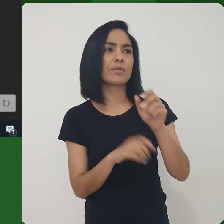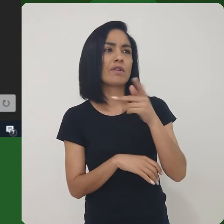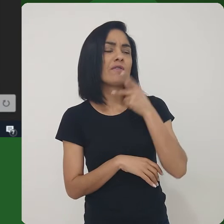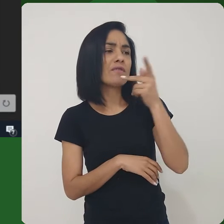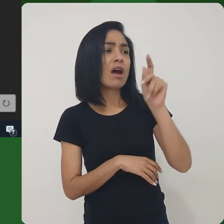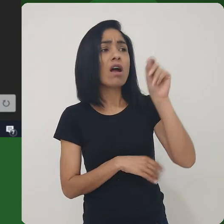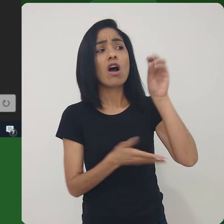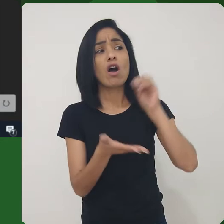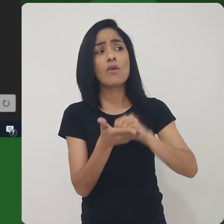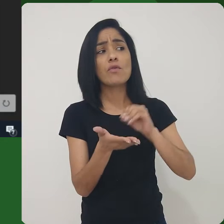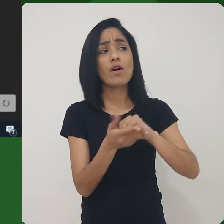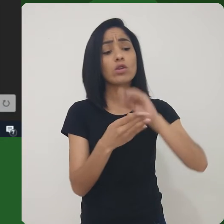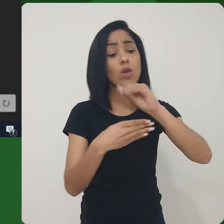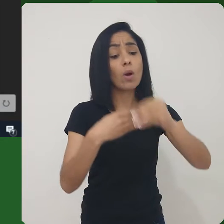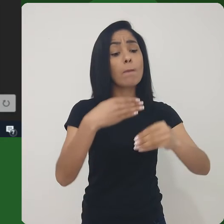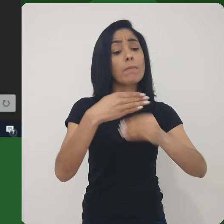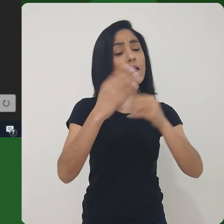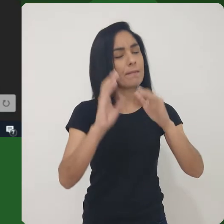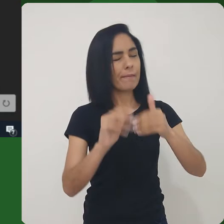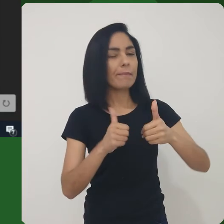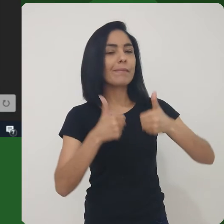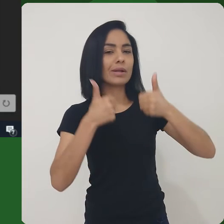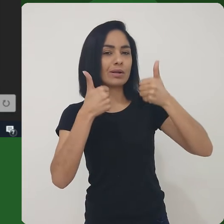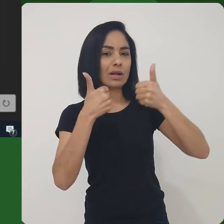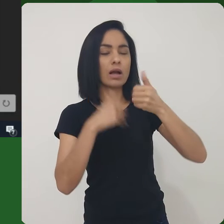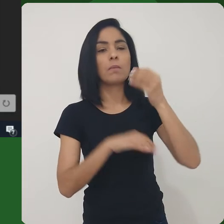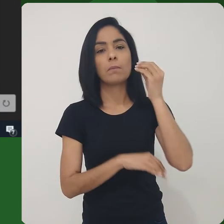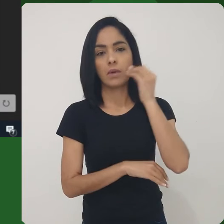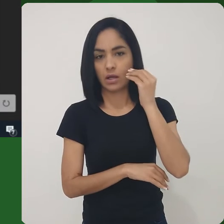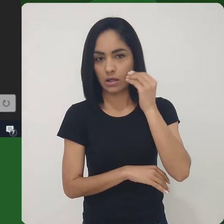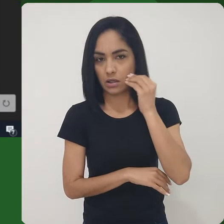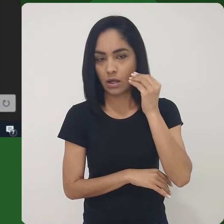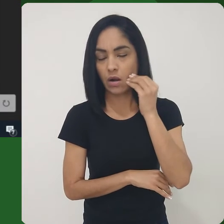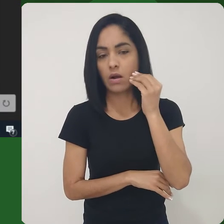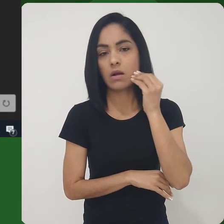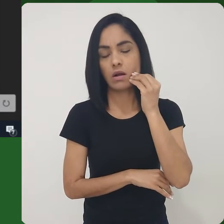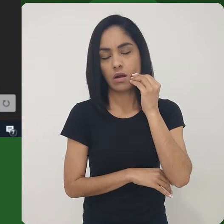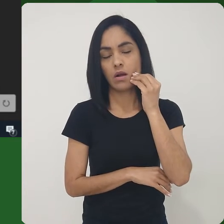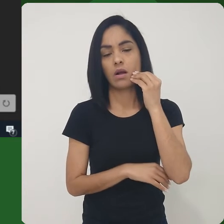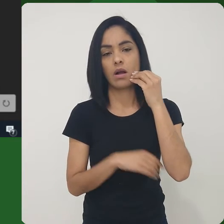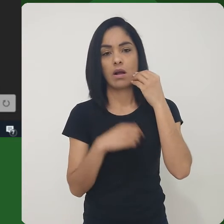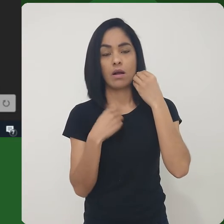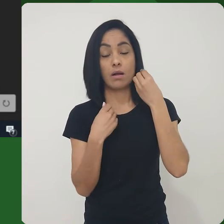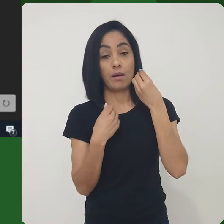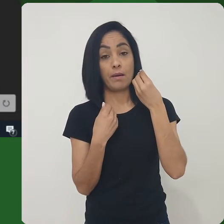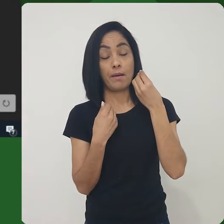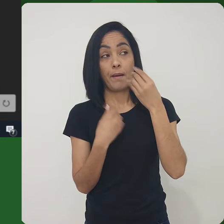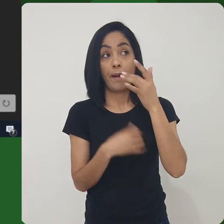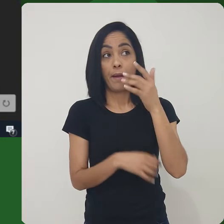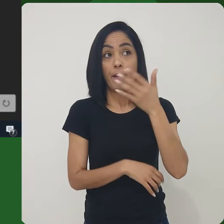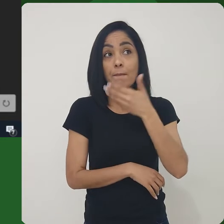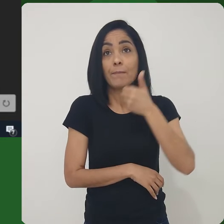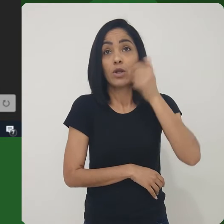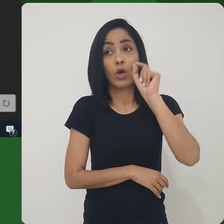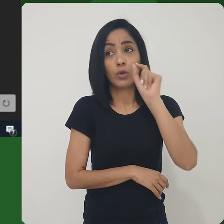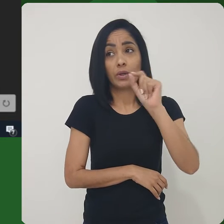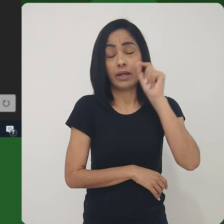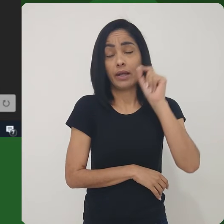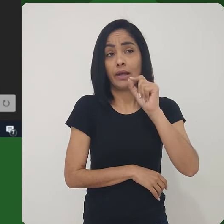partes a serem complementadas, né, para melhorar, mas claro que tem que buscar não